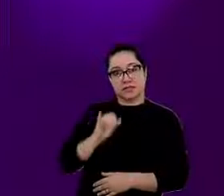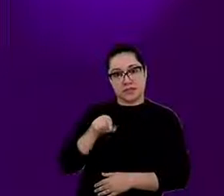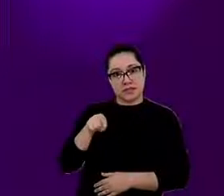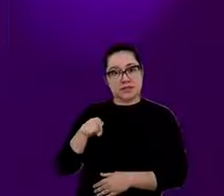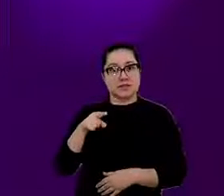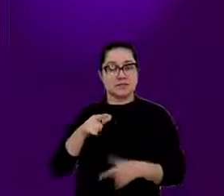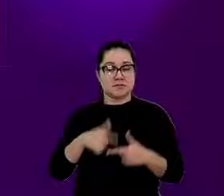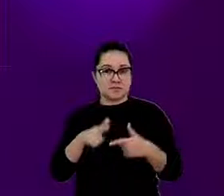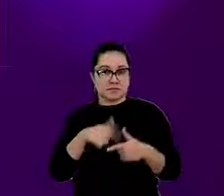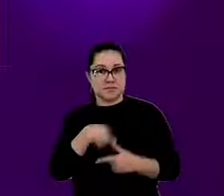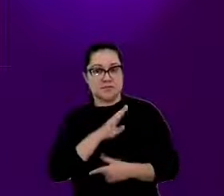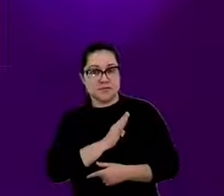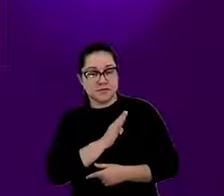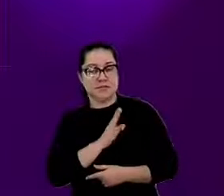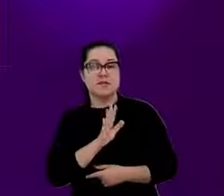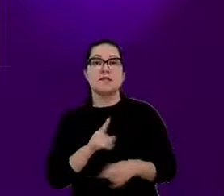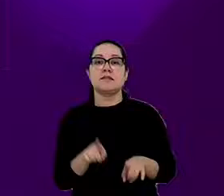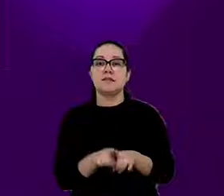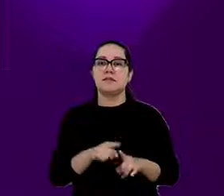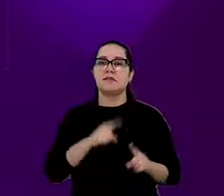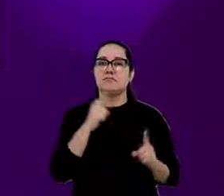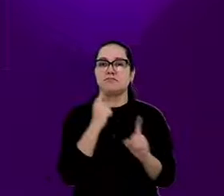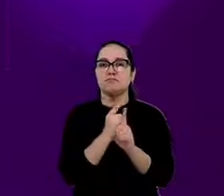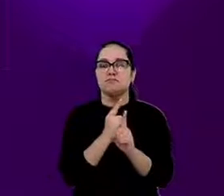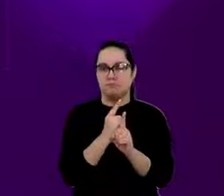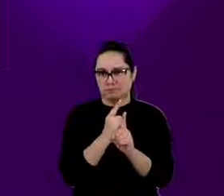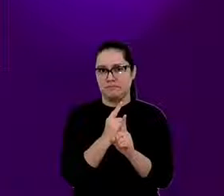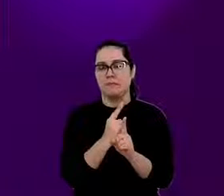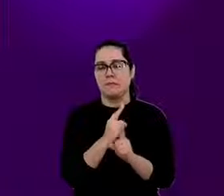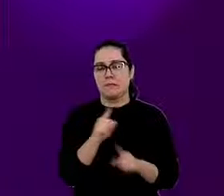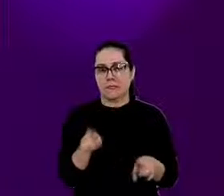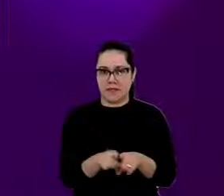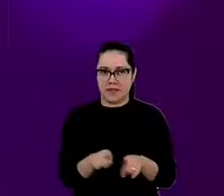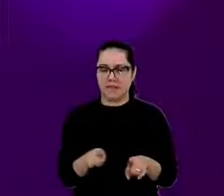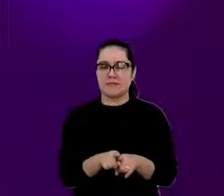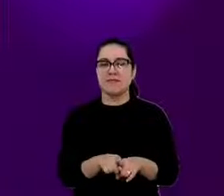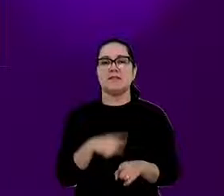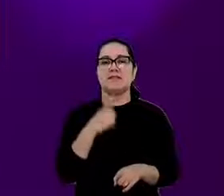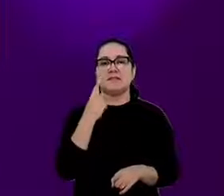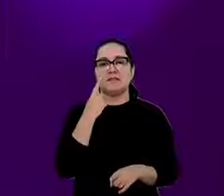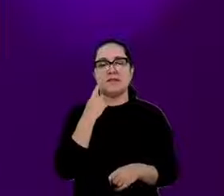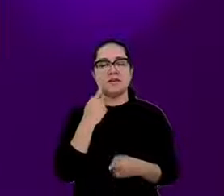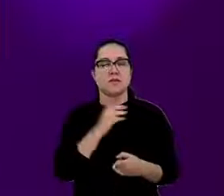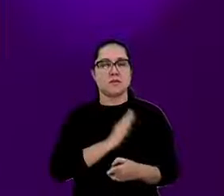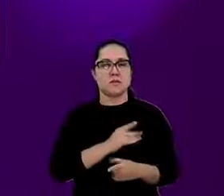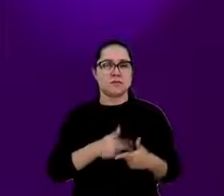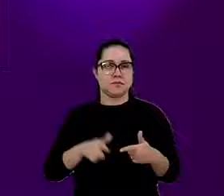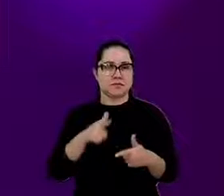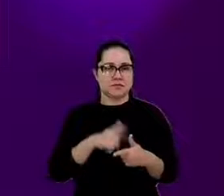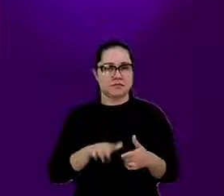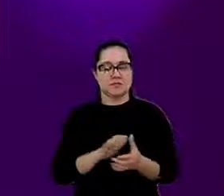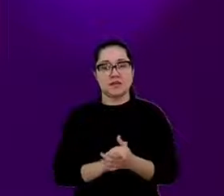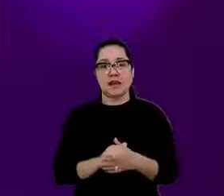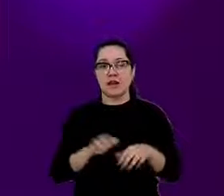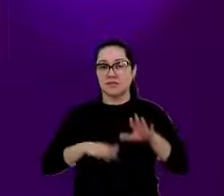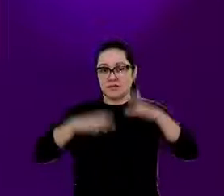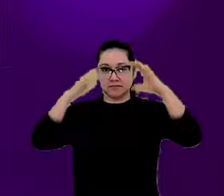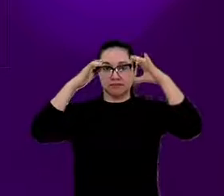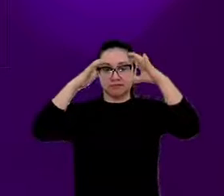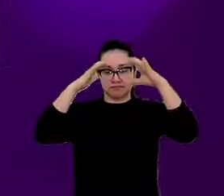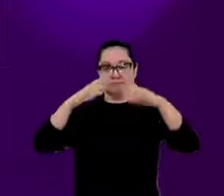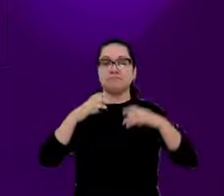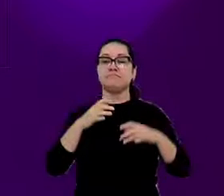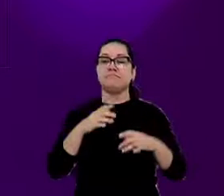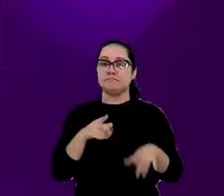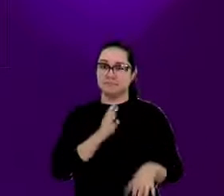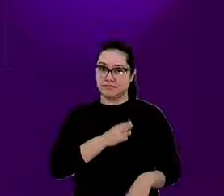também ao diagnóstico de doença cardiovascular, doença aterosclerótica, doença cerebrovascular, como também